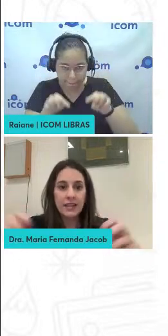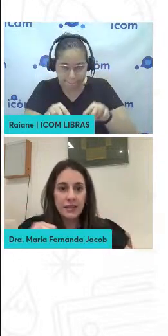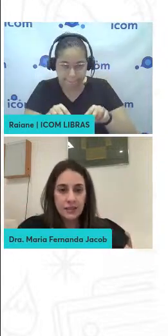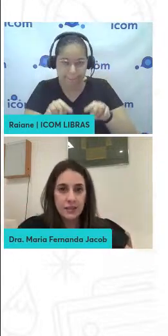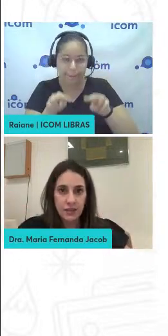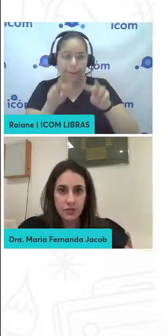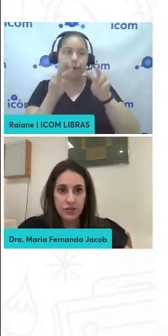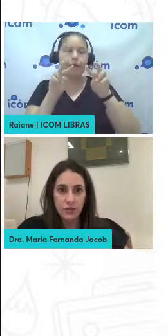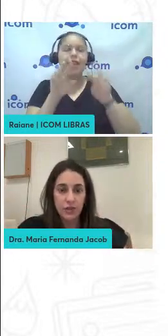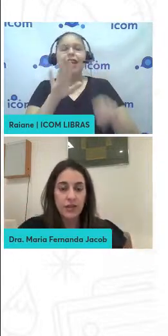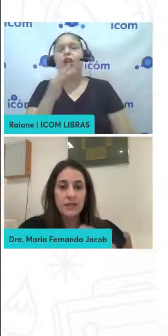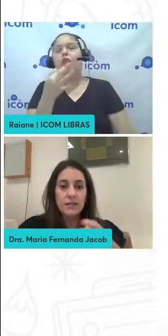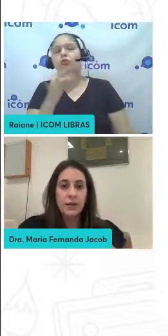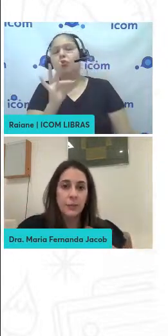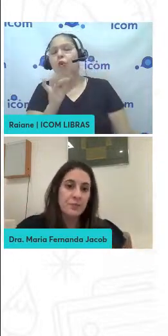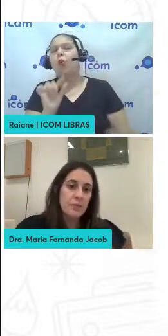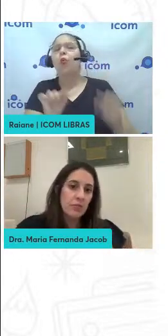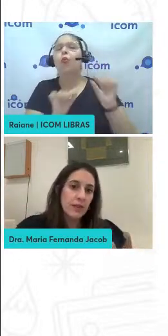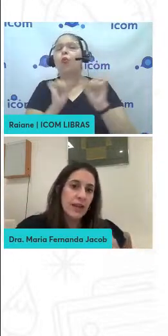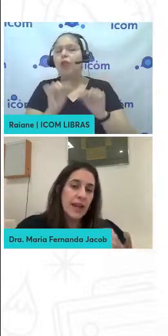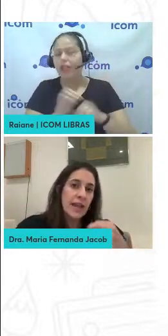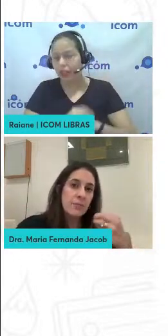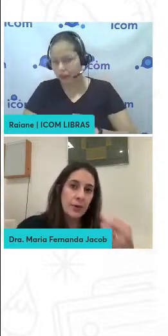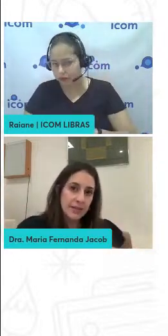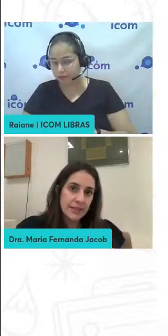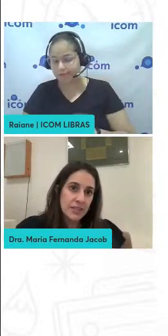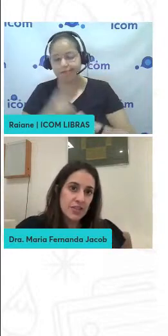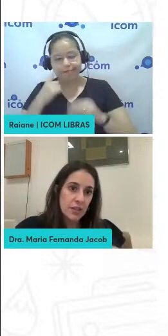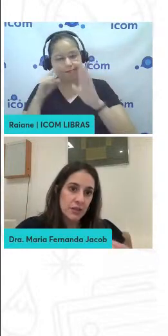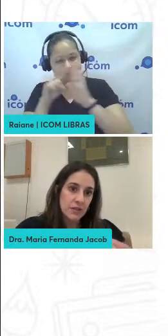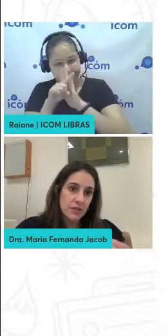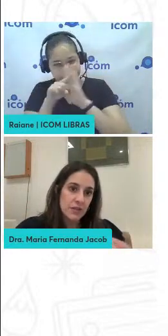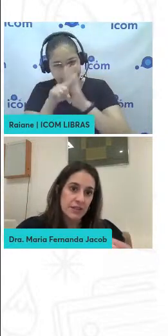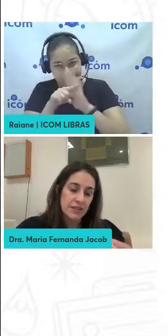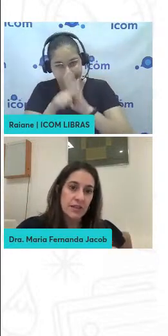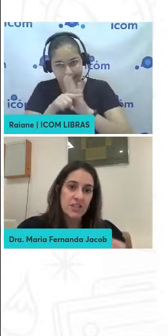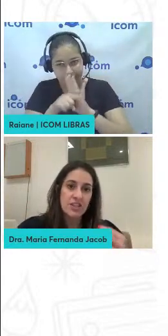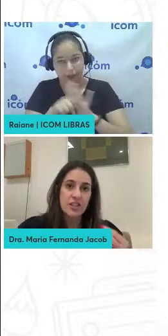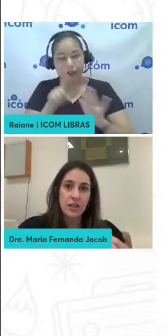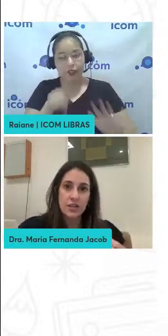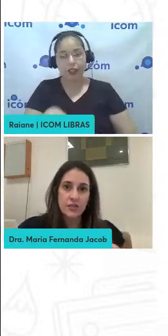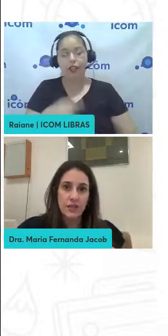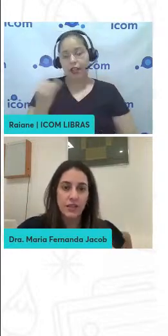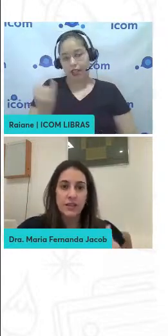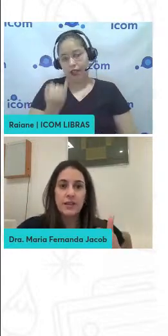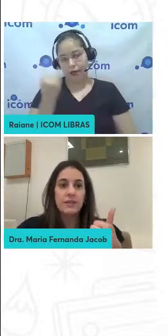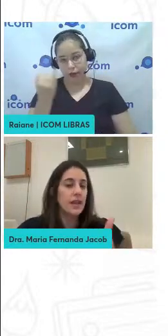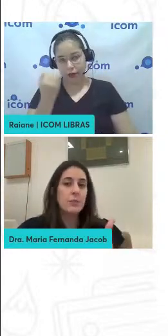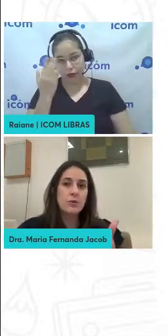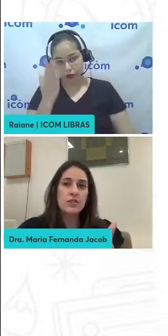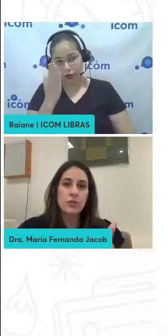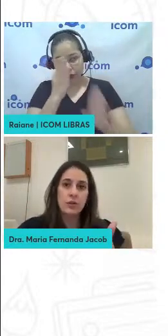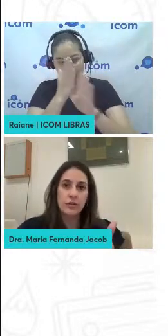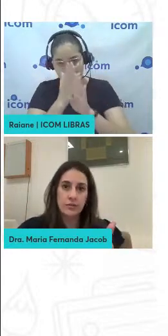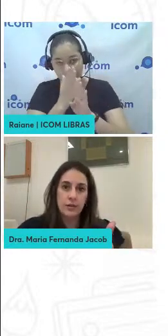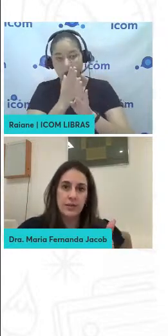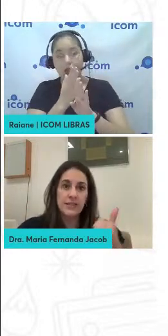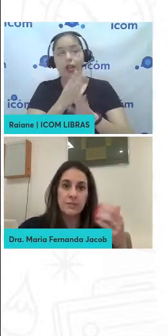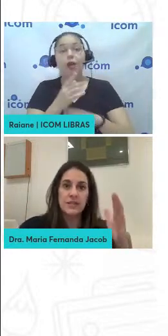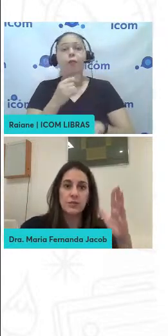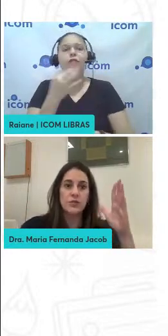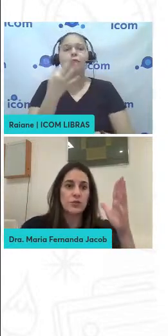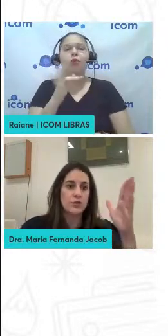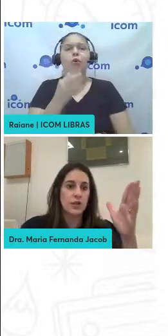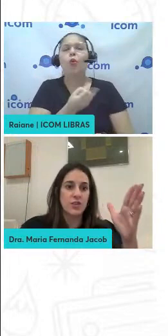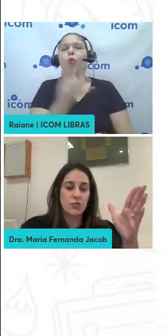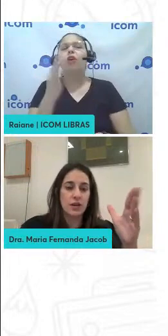que é que ele está trazendo de dor. Então, é importante na nossa visão que a gente identifique tempo de dor para